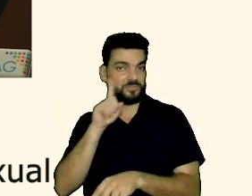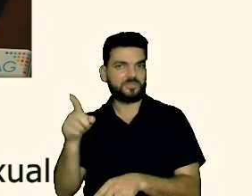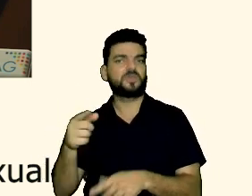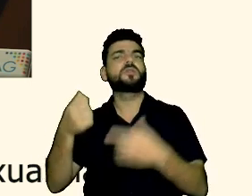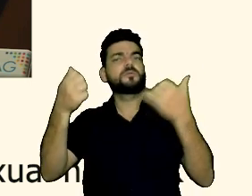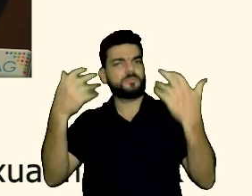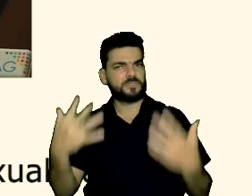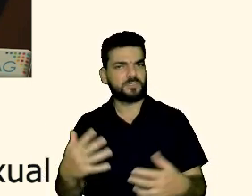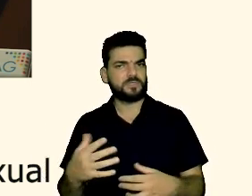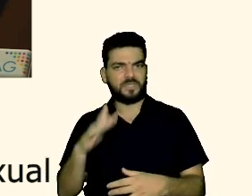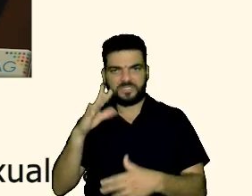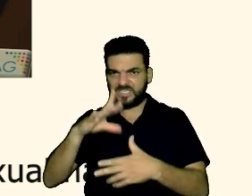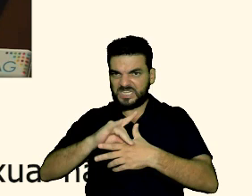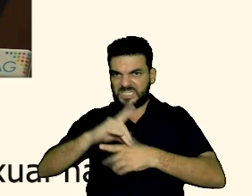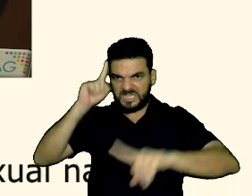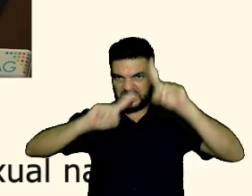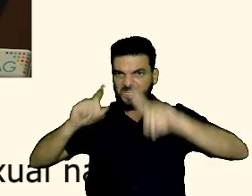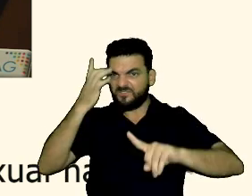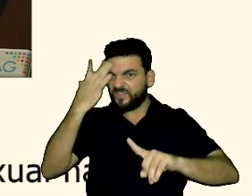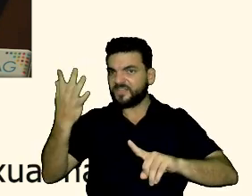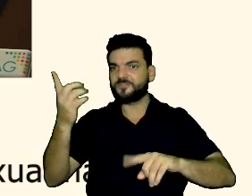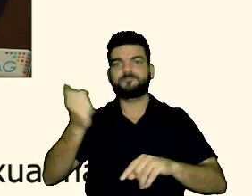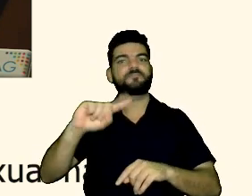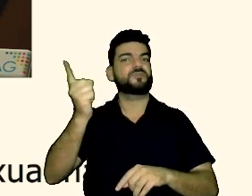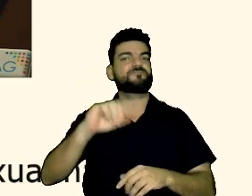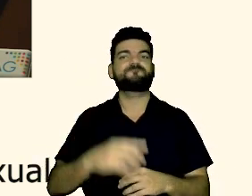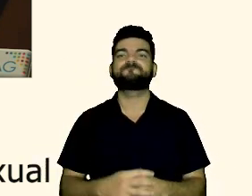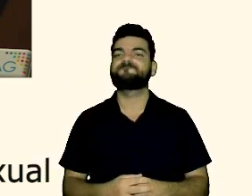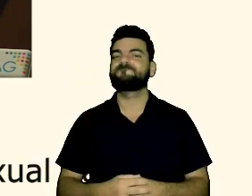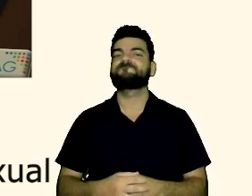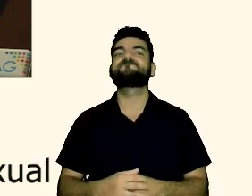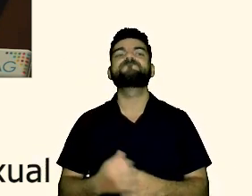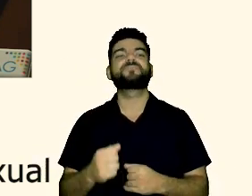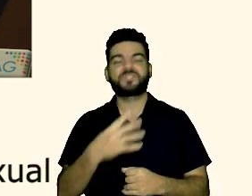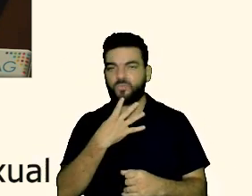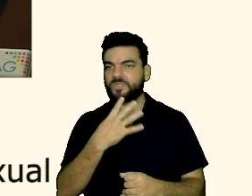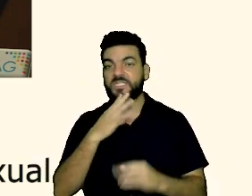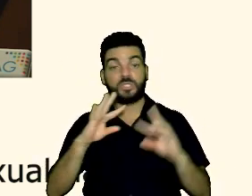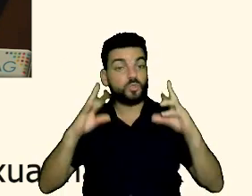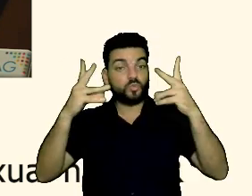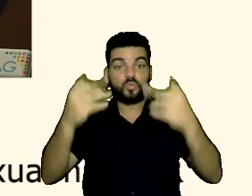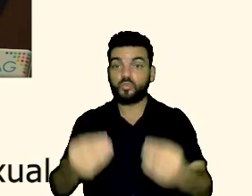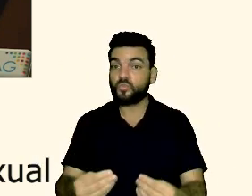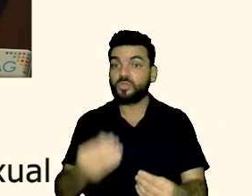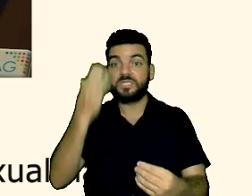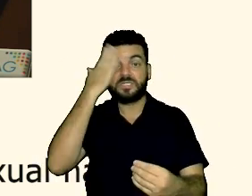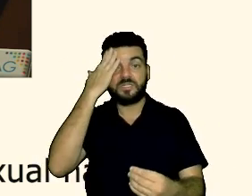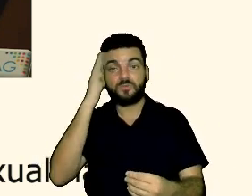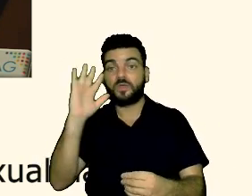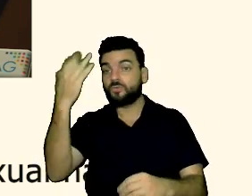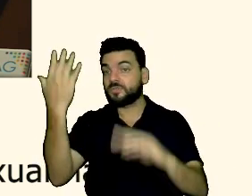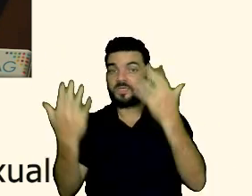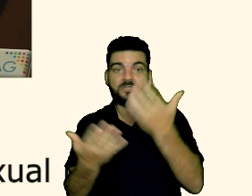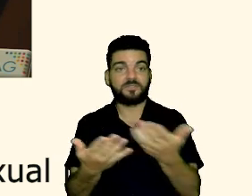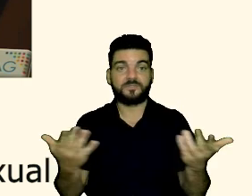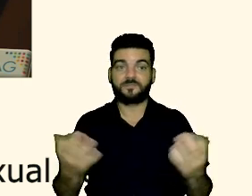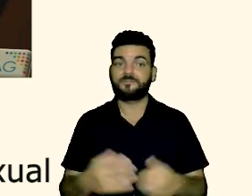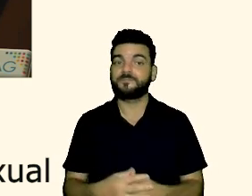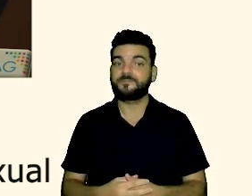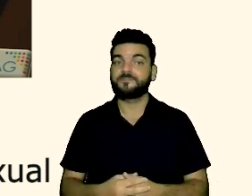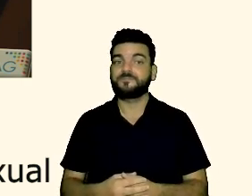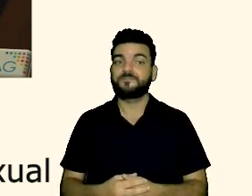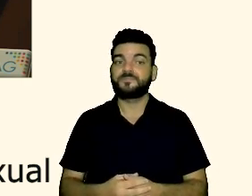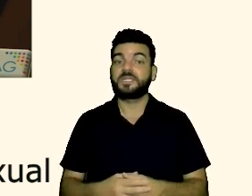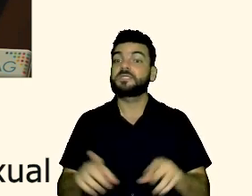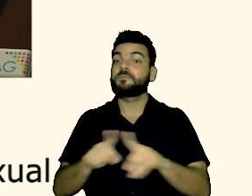indivíduo na sua complexidade, saber lidar com seres humanos, mas também ser um orientador. E no campo da